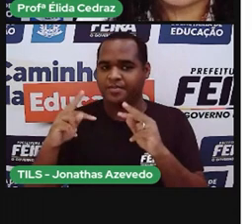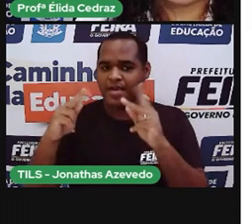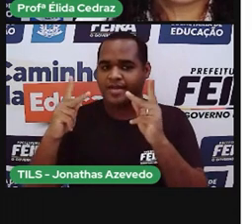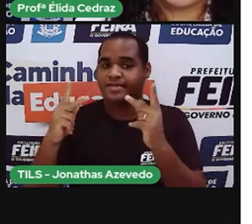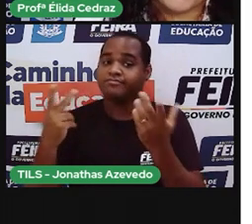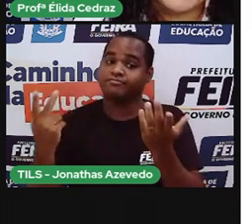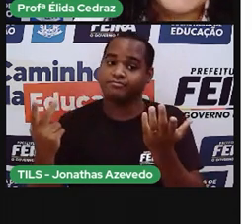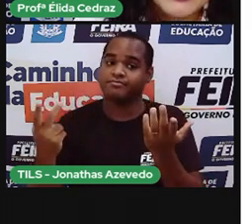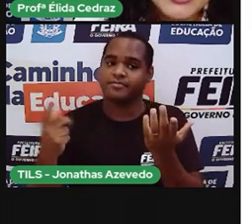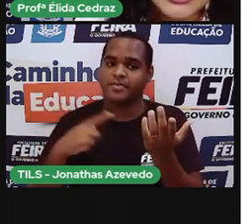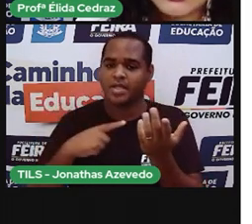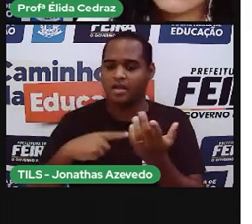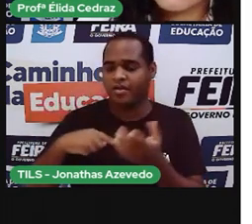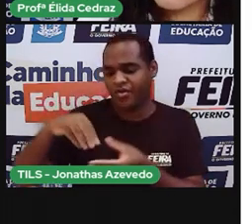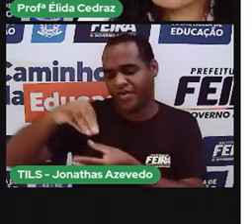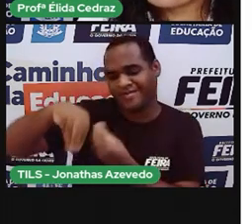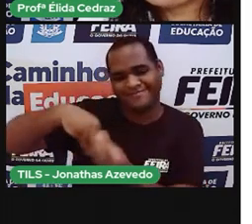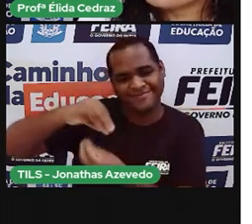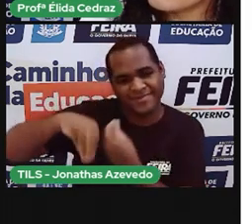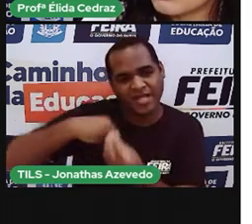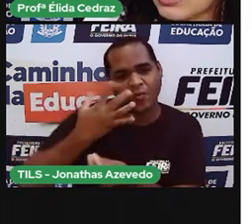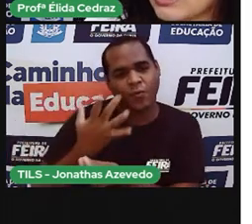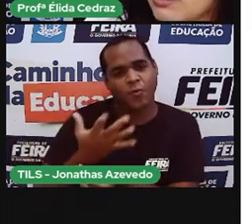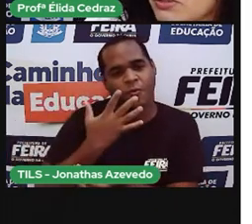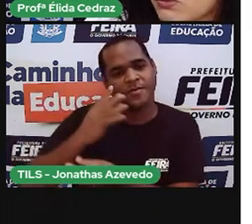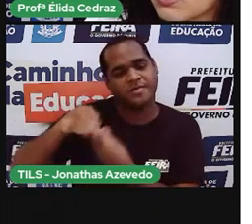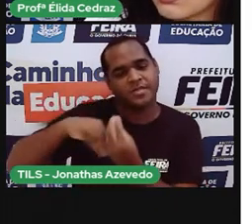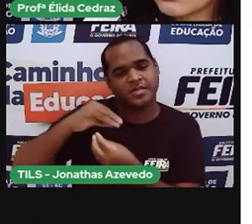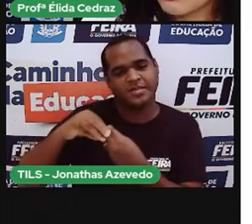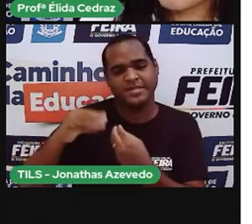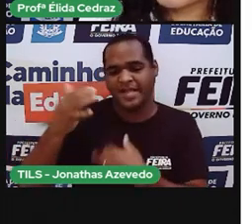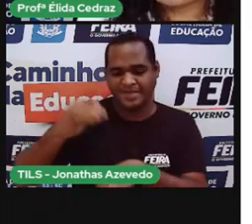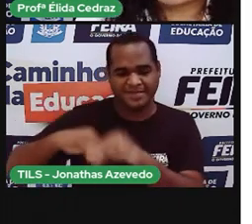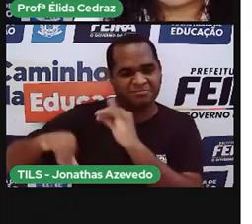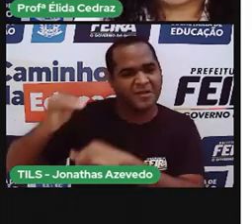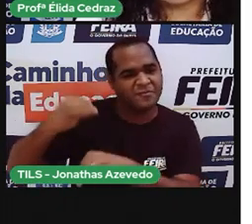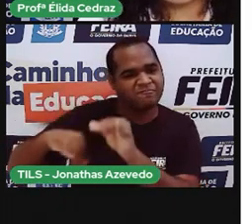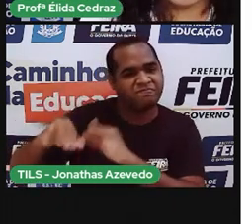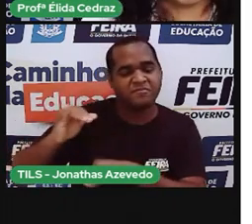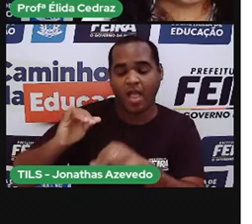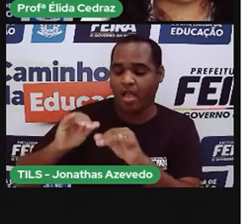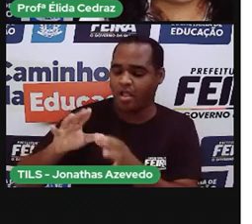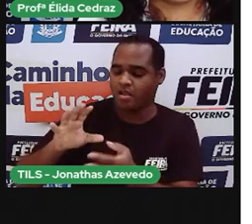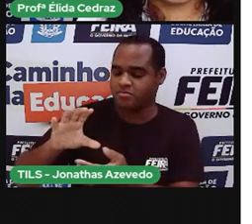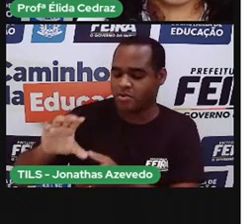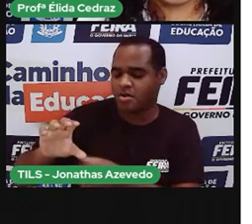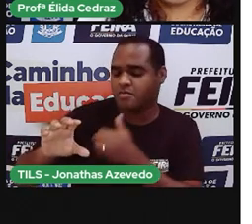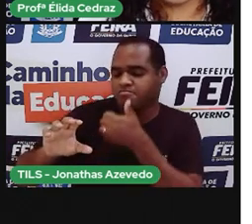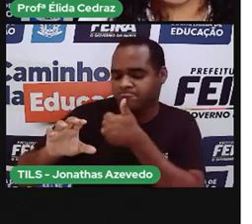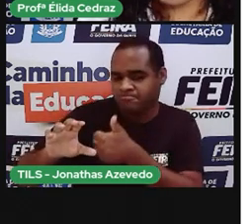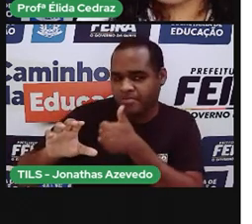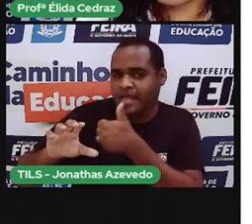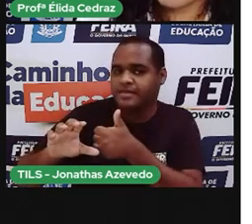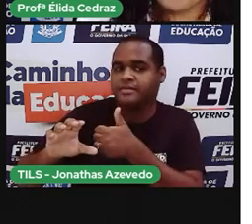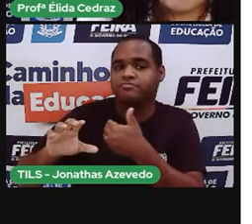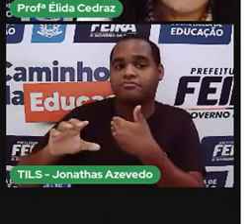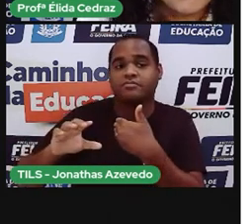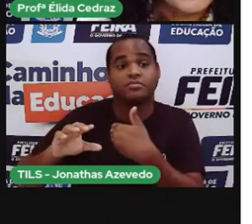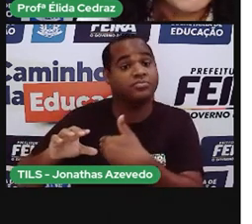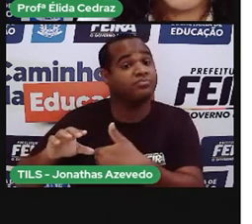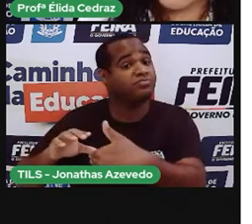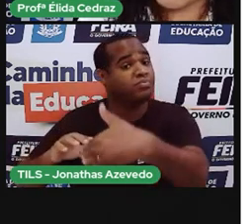aditivos, corantes, produtos químicos, para ele ficar conservado ali naquela caixinha